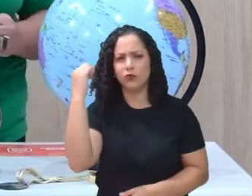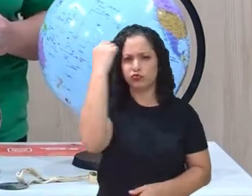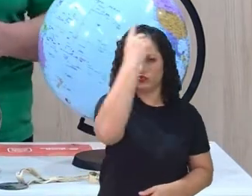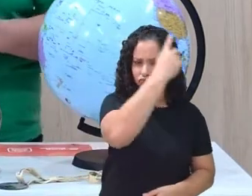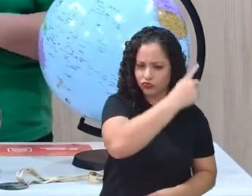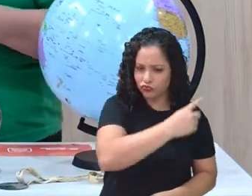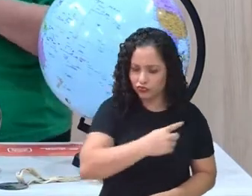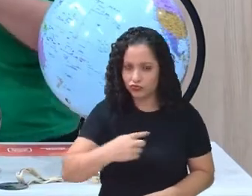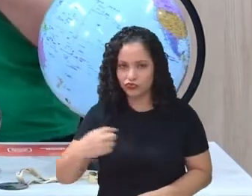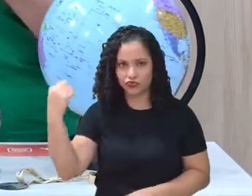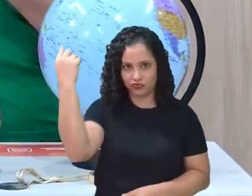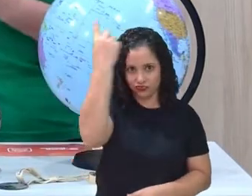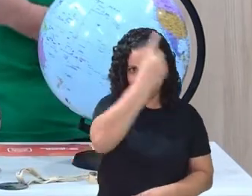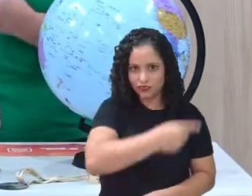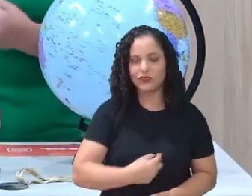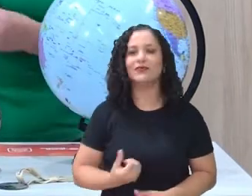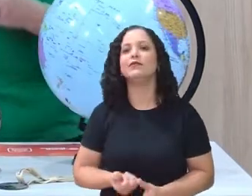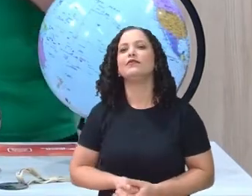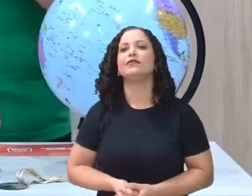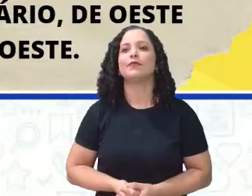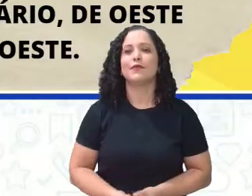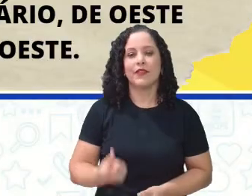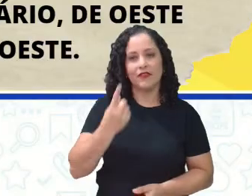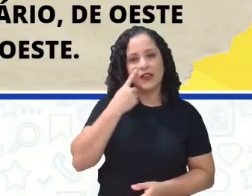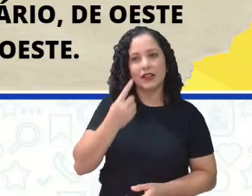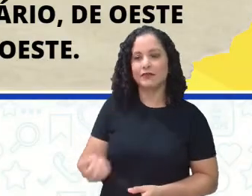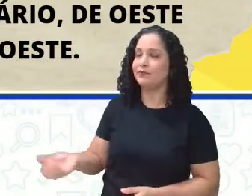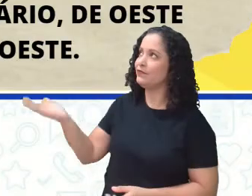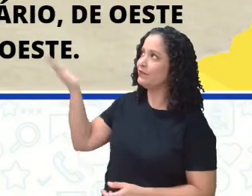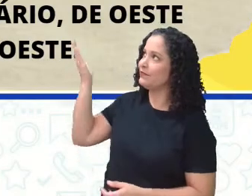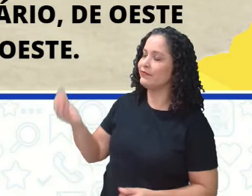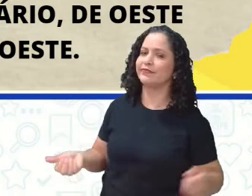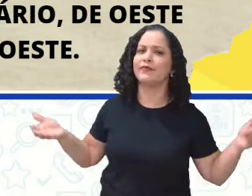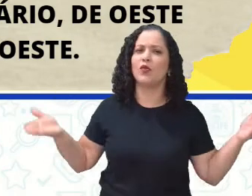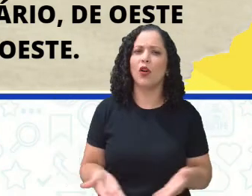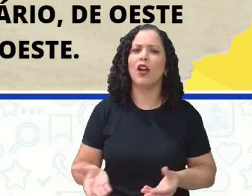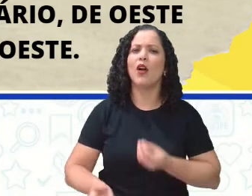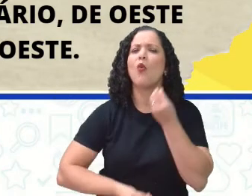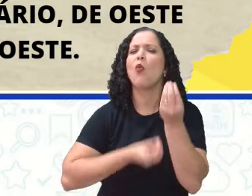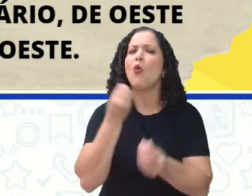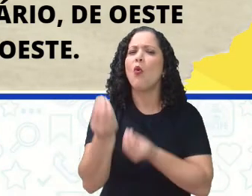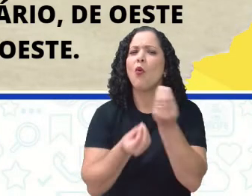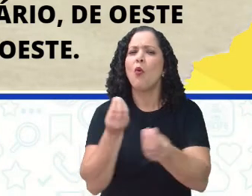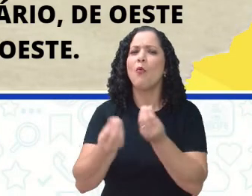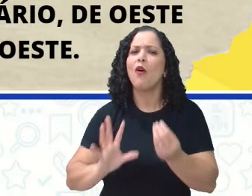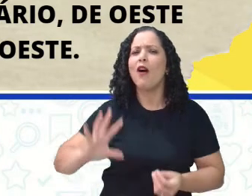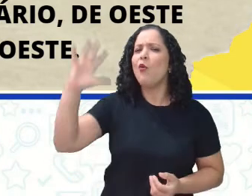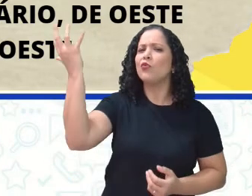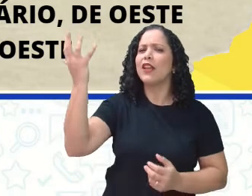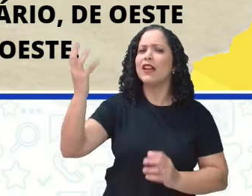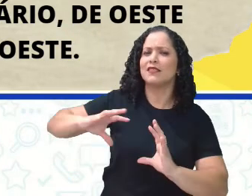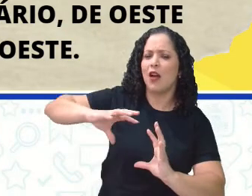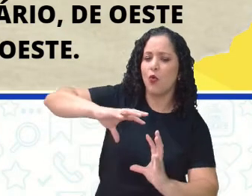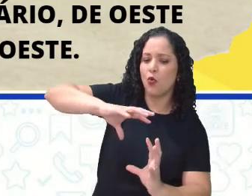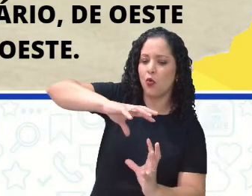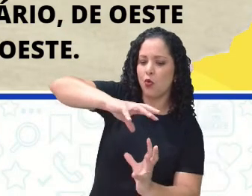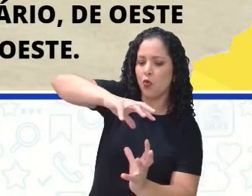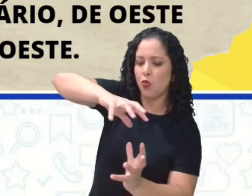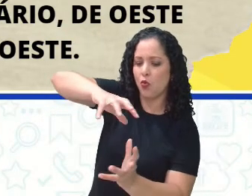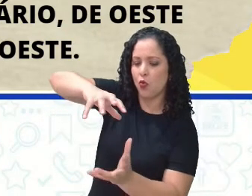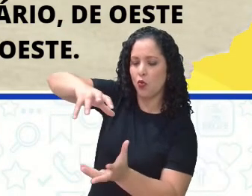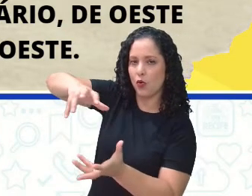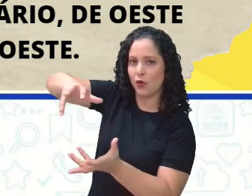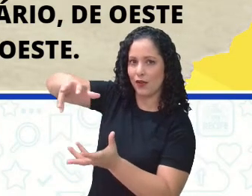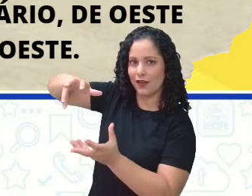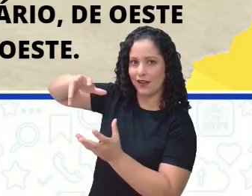relação aí a posição, né? A gente agora quer saber como é que esse giro acontece. Então, a rotação ocorre no sentido